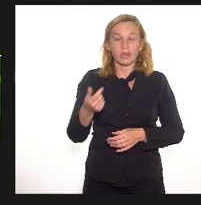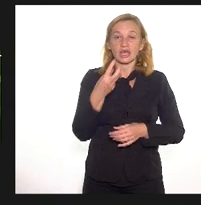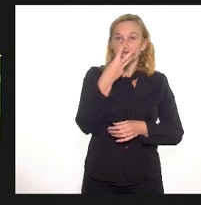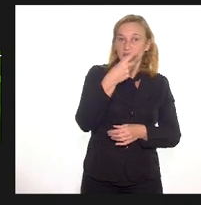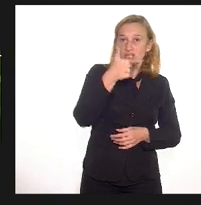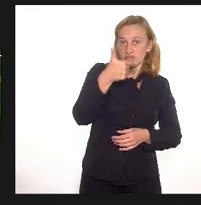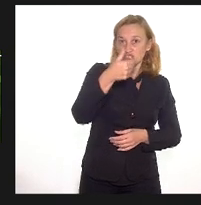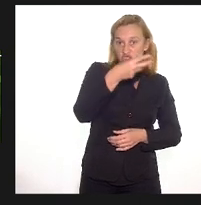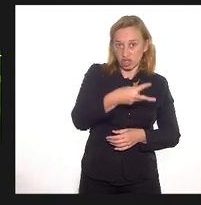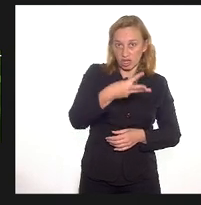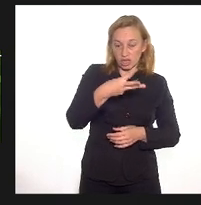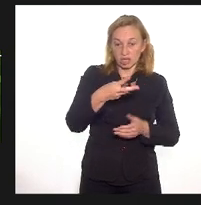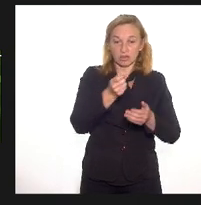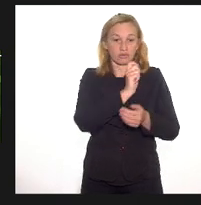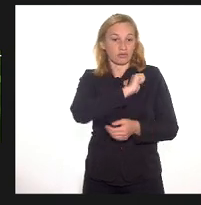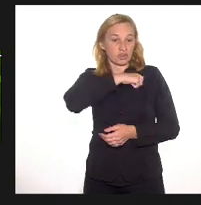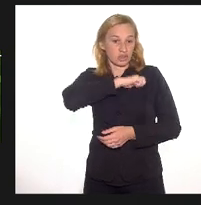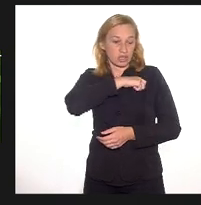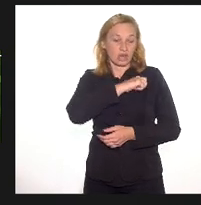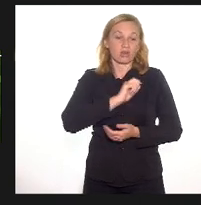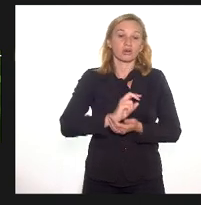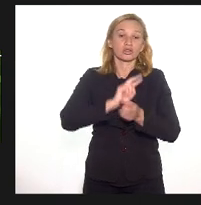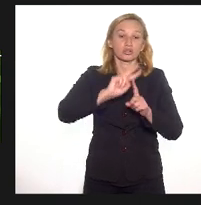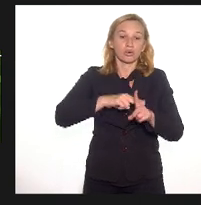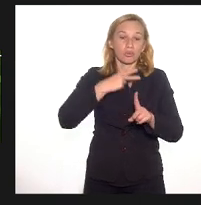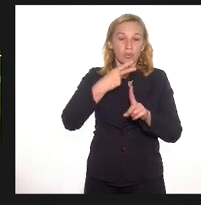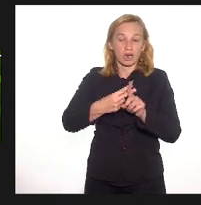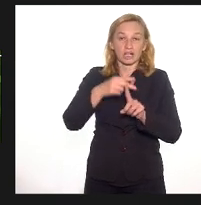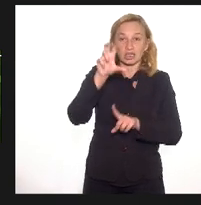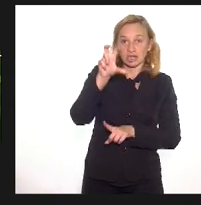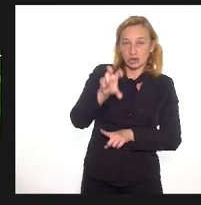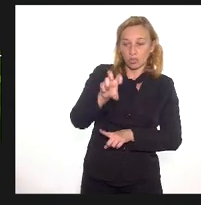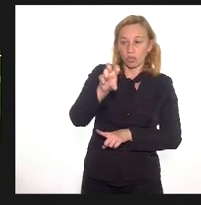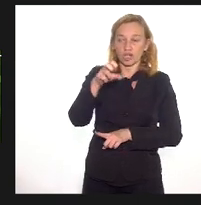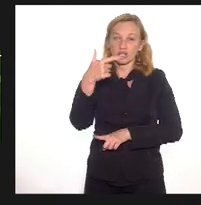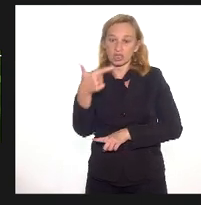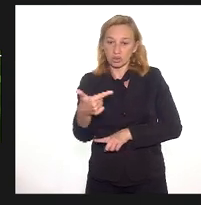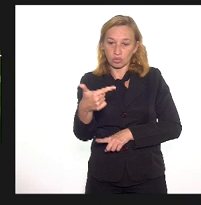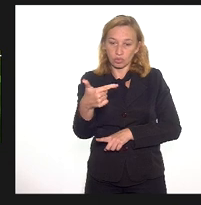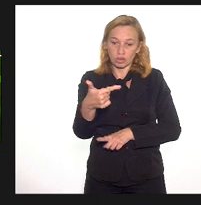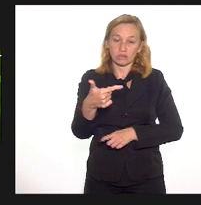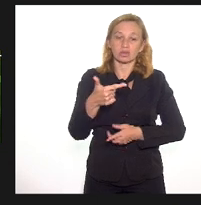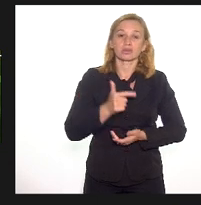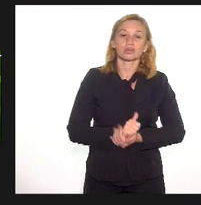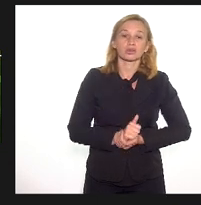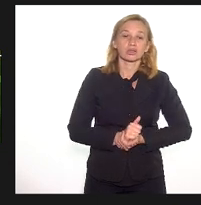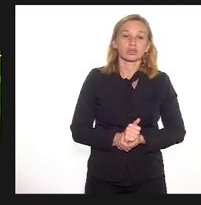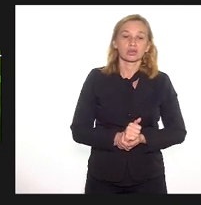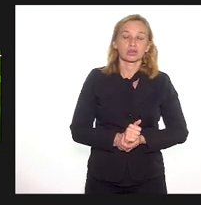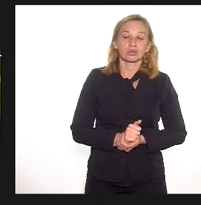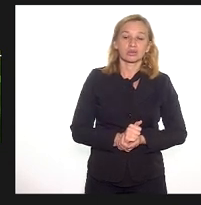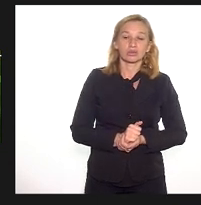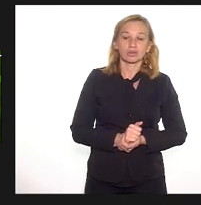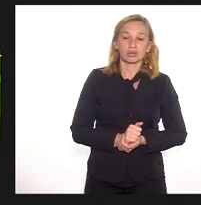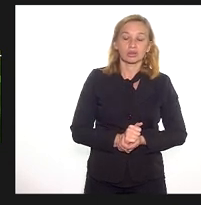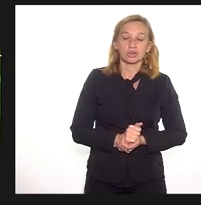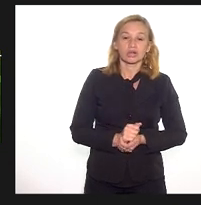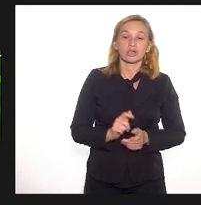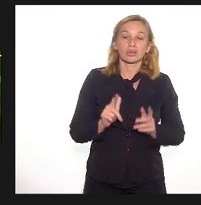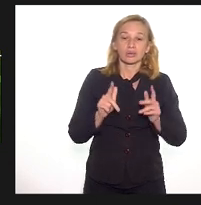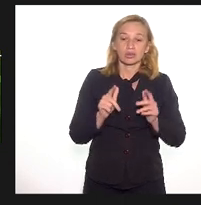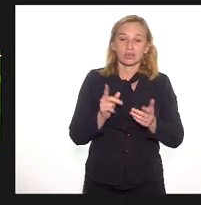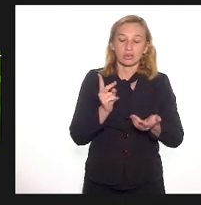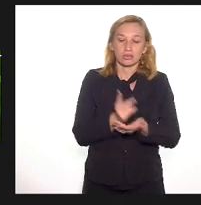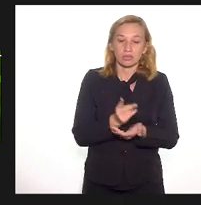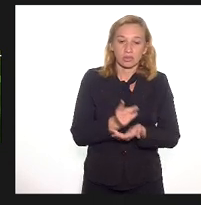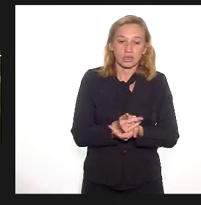ações fiscais, elas se desdobraram em 52 intimações. Uma mesma ação fiscal pode ter